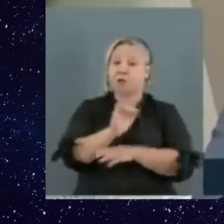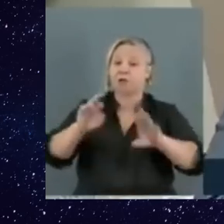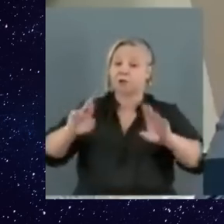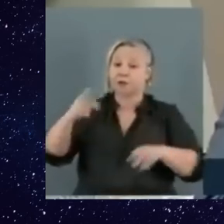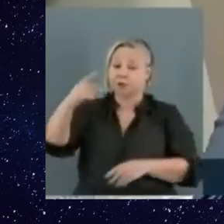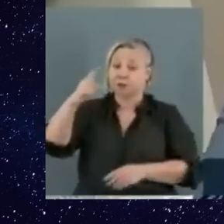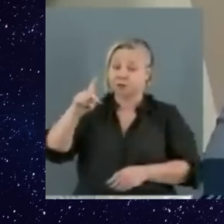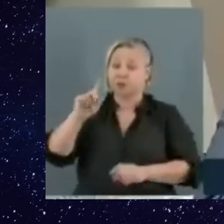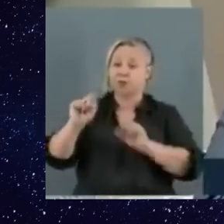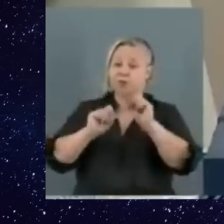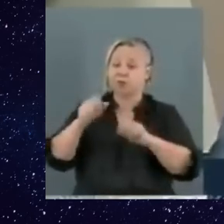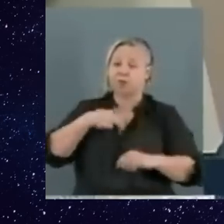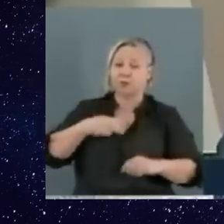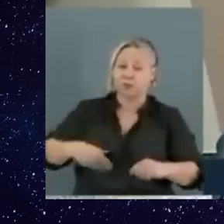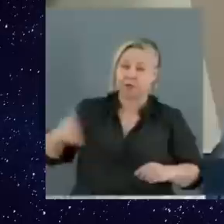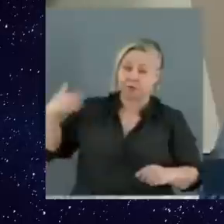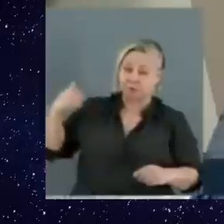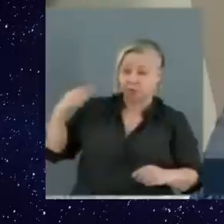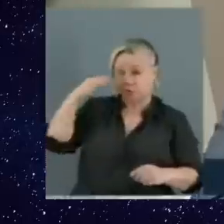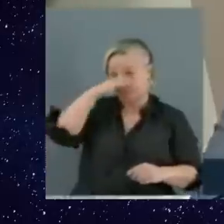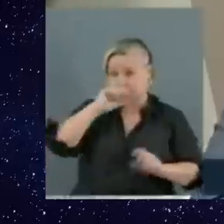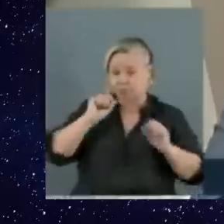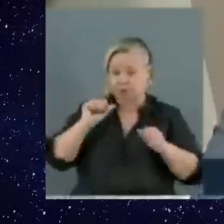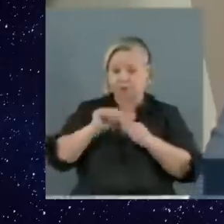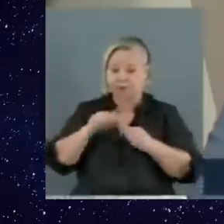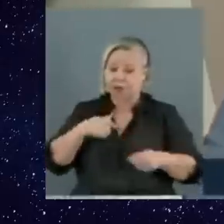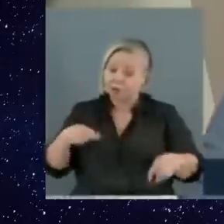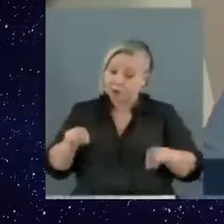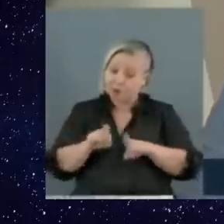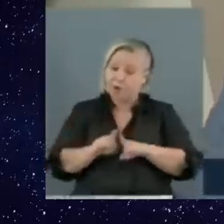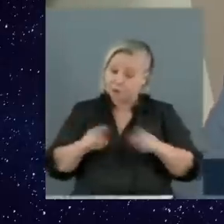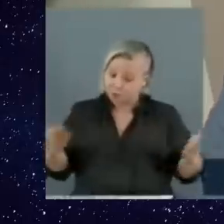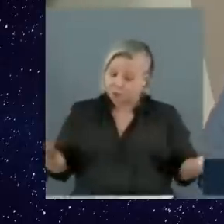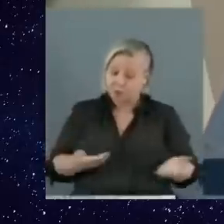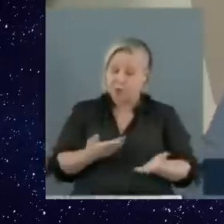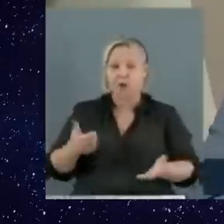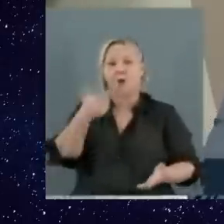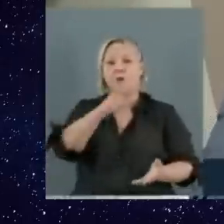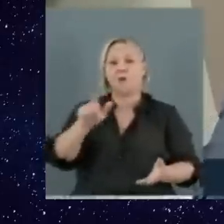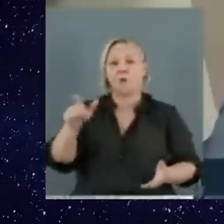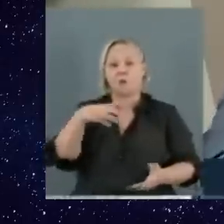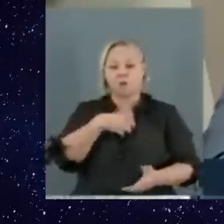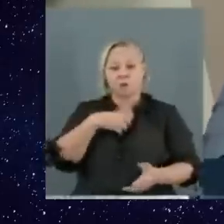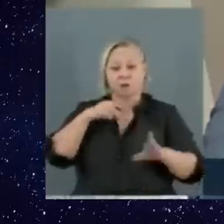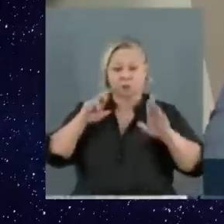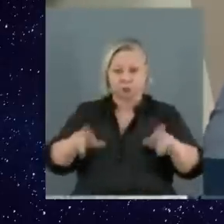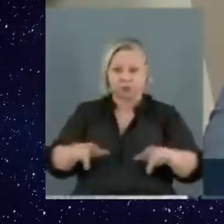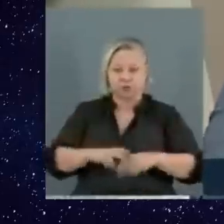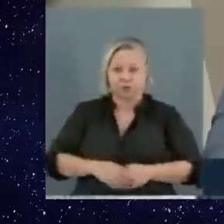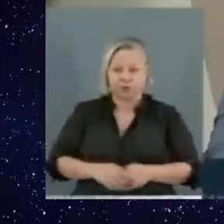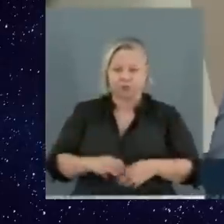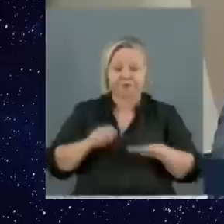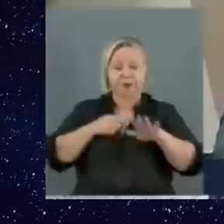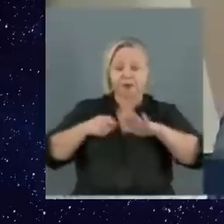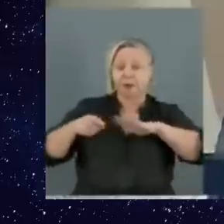o senhor adotou quando foi ministro do governo Bolsonaro e aquela que eu tenho adotado. Em relação às fake news, senador,